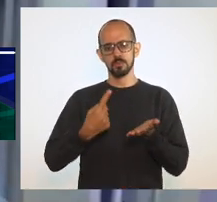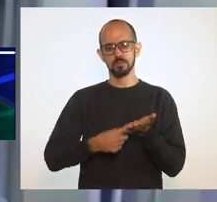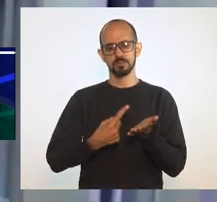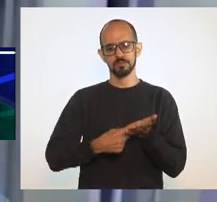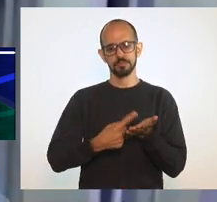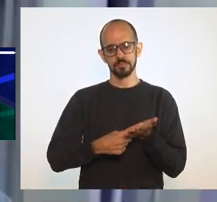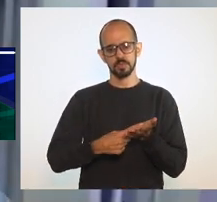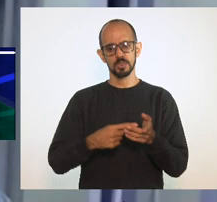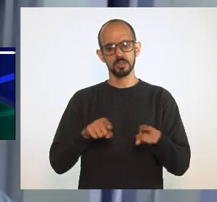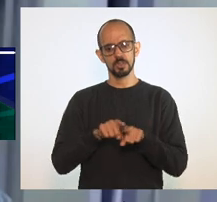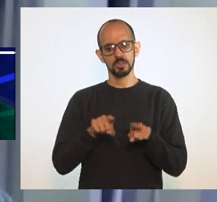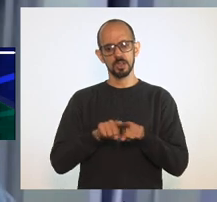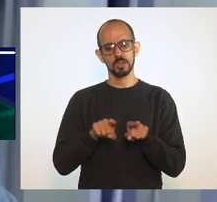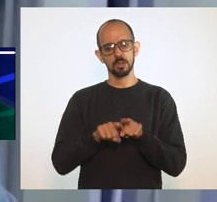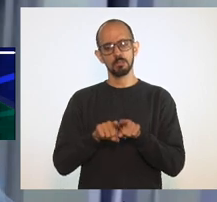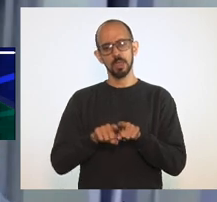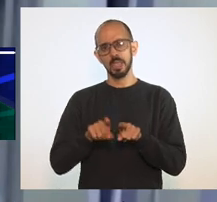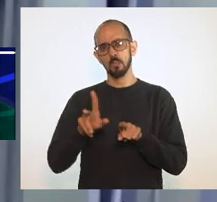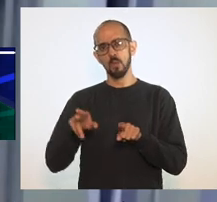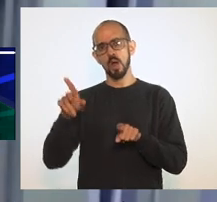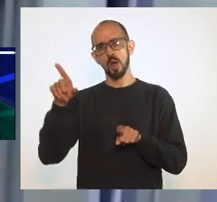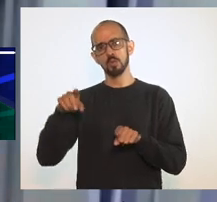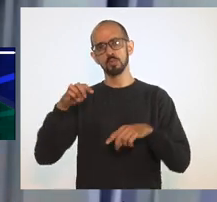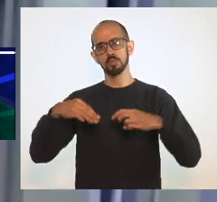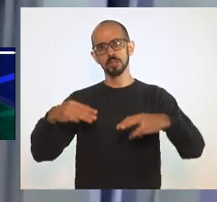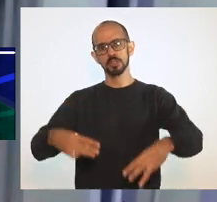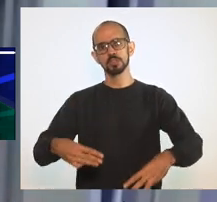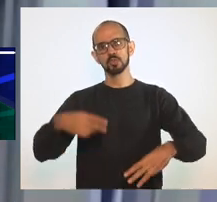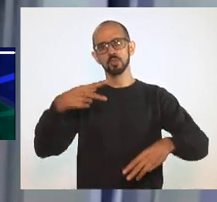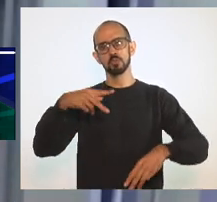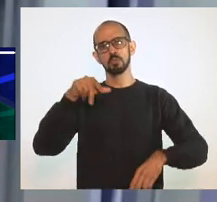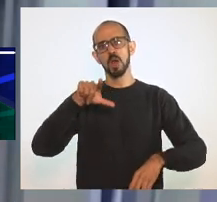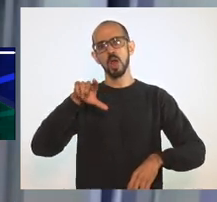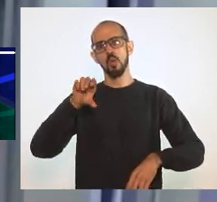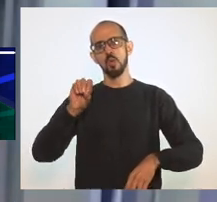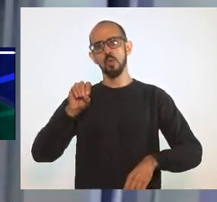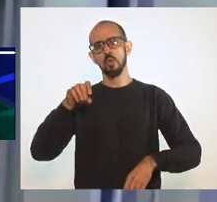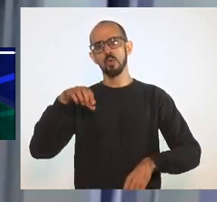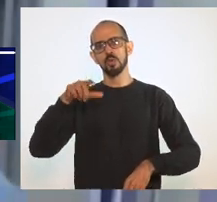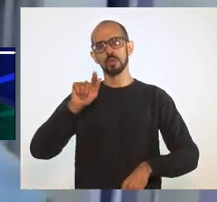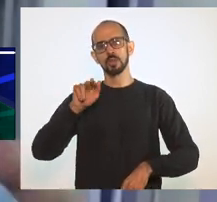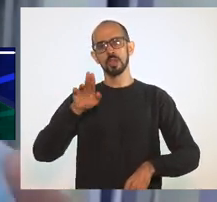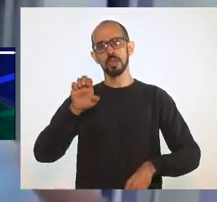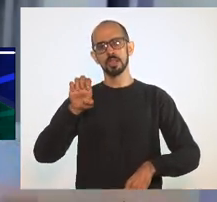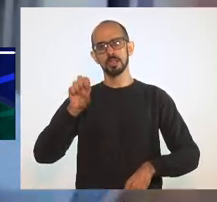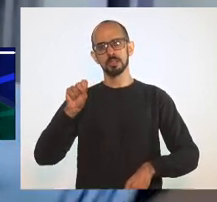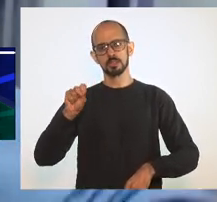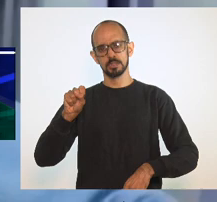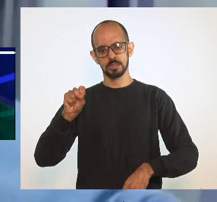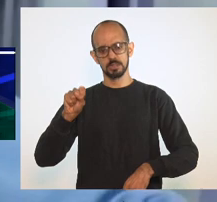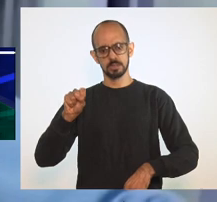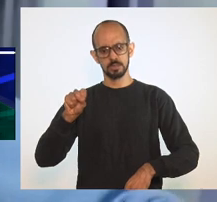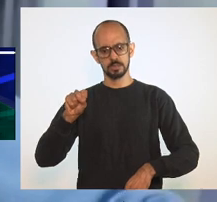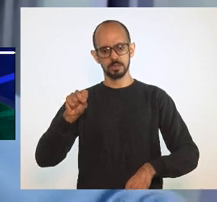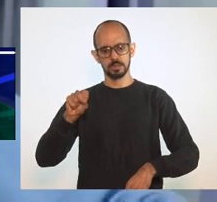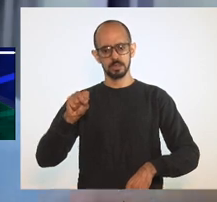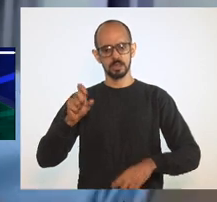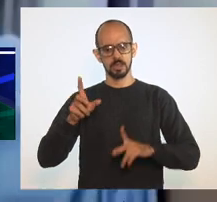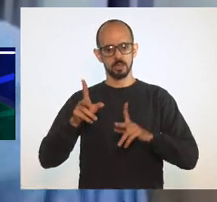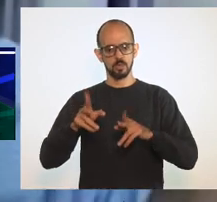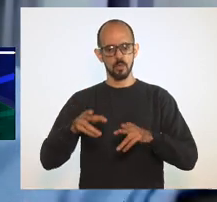Guedes, né? Que pretende fazer desvinculações sem limite, inclusive, como disse a Renata agora há